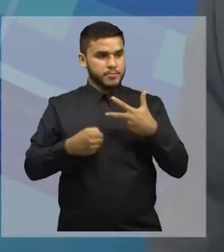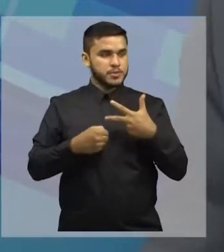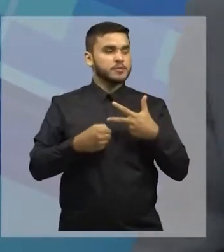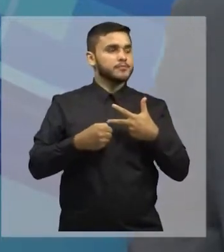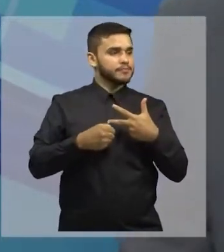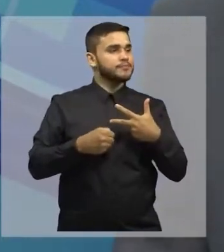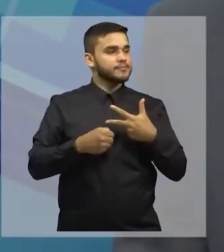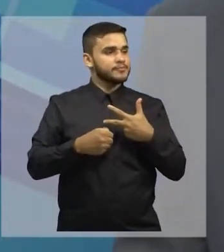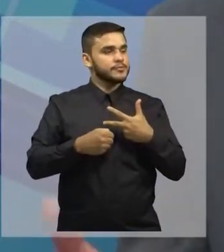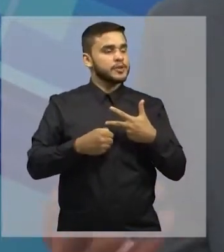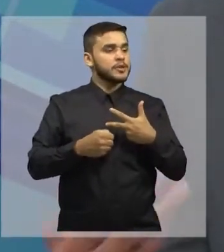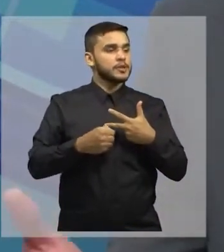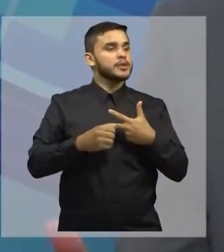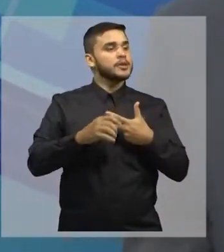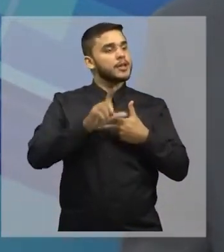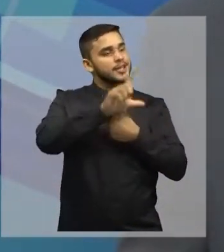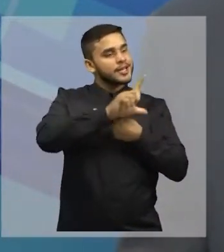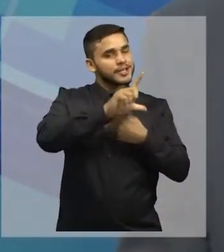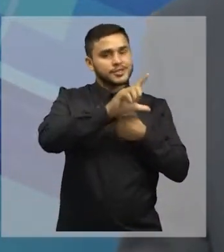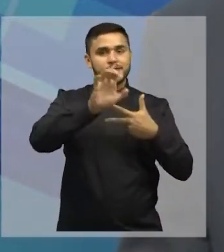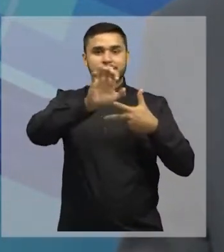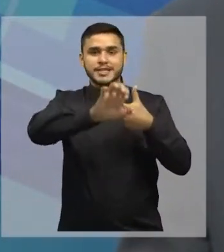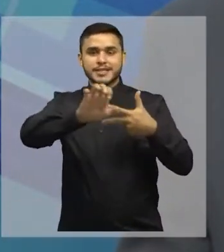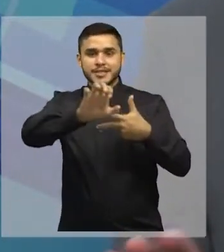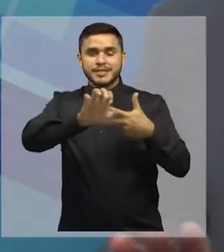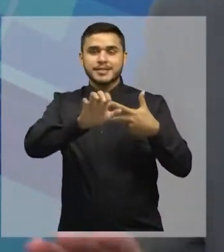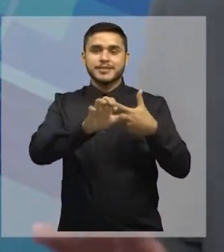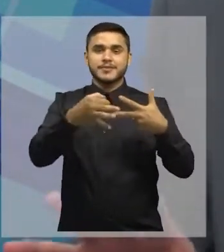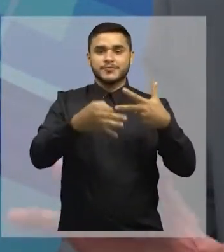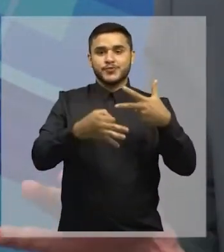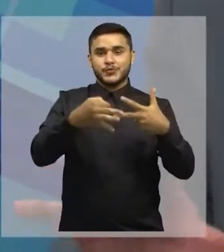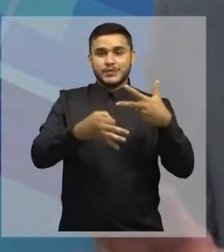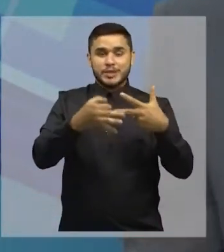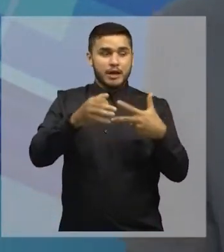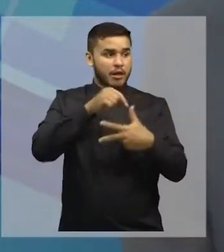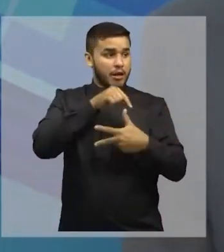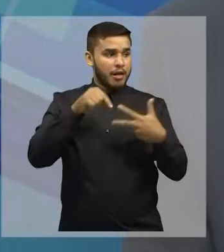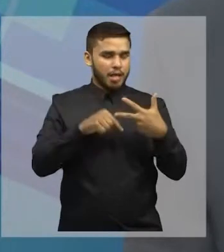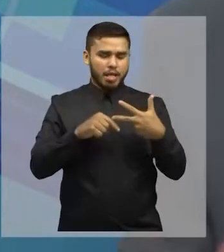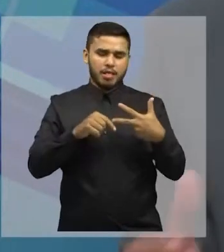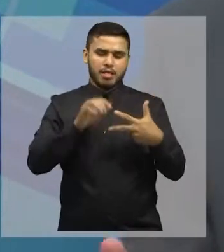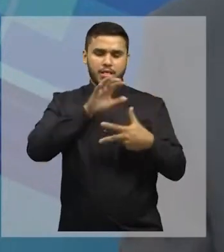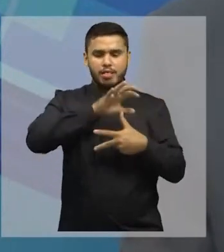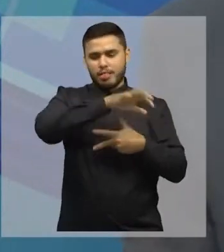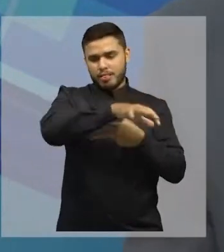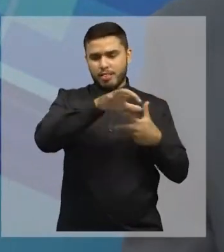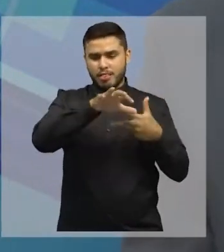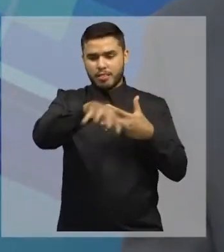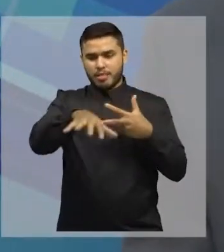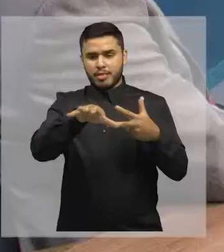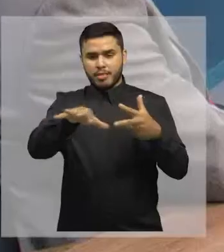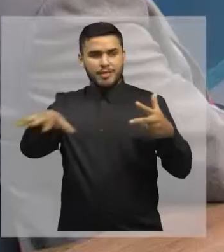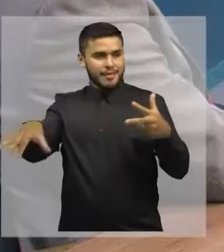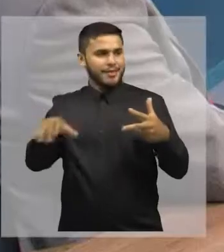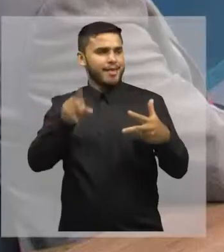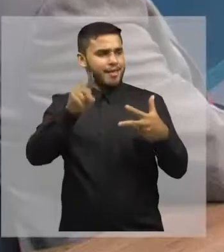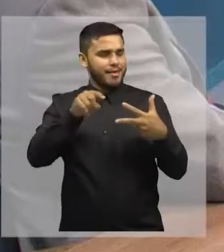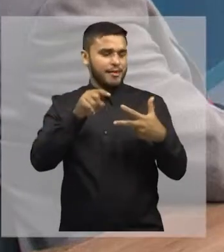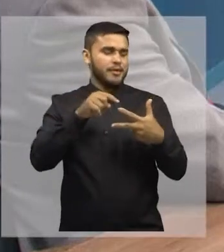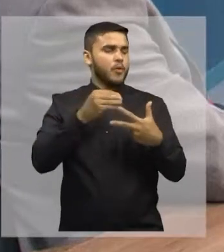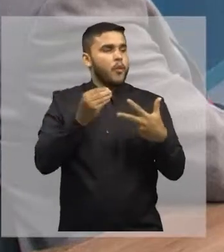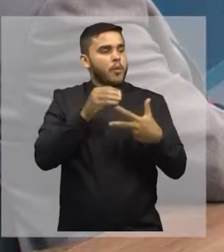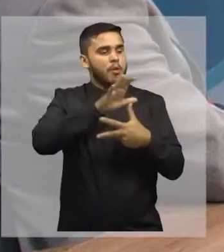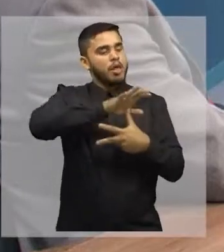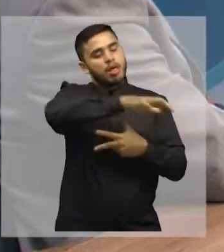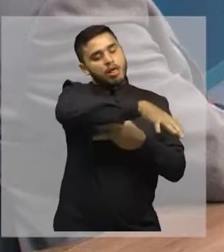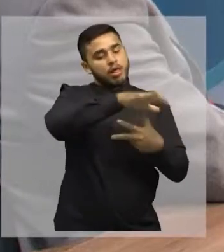muito claro. E nessa fala, o que fica posto é a necessidade de negociação, que é a